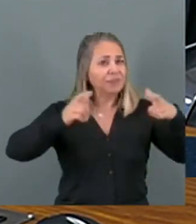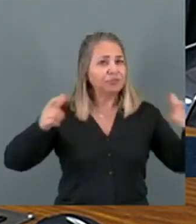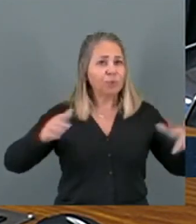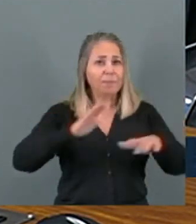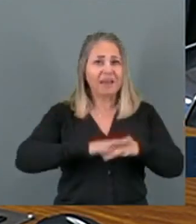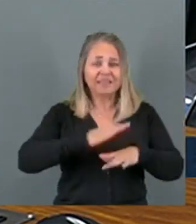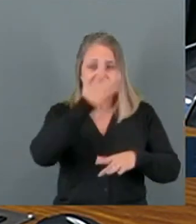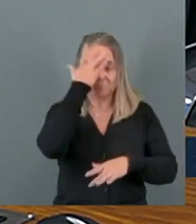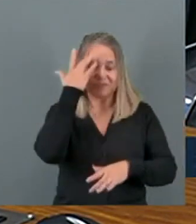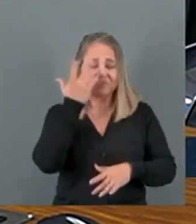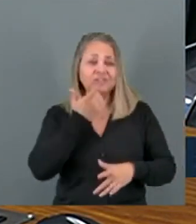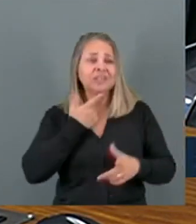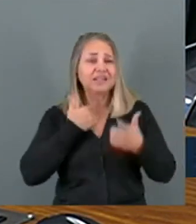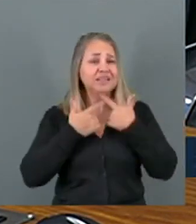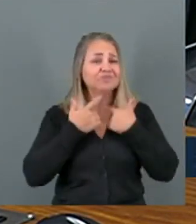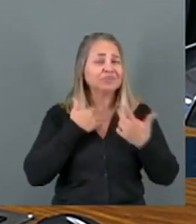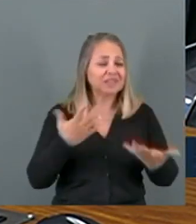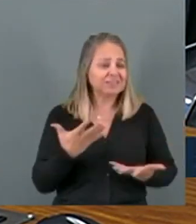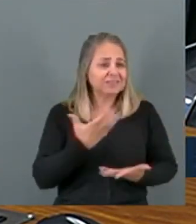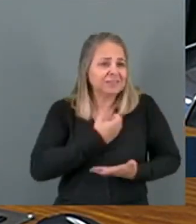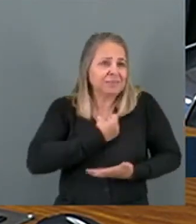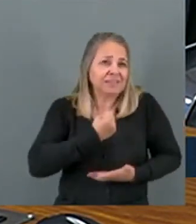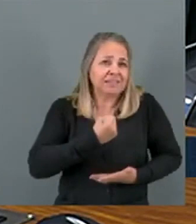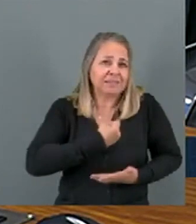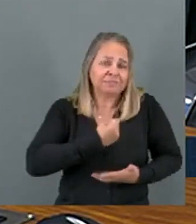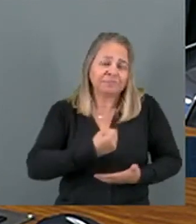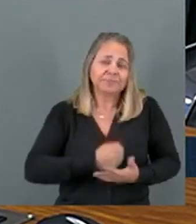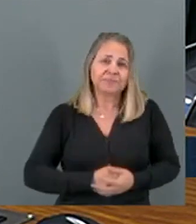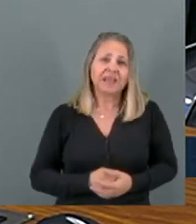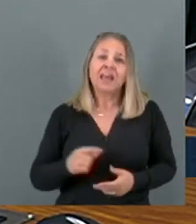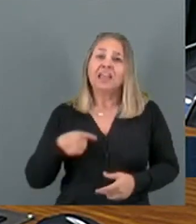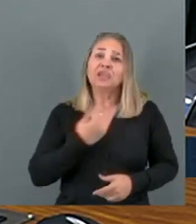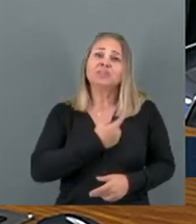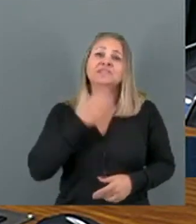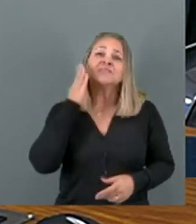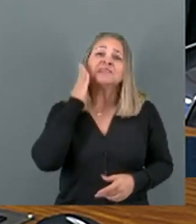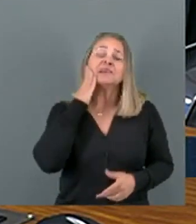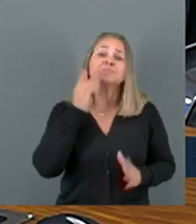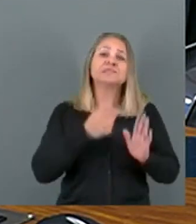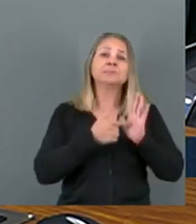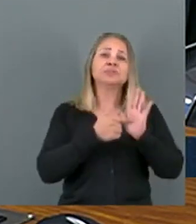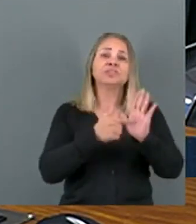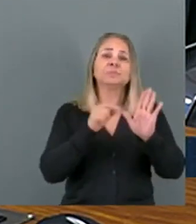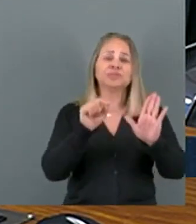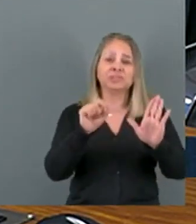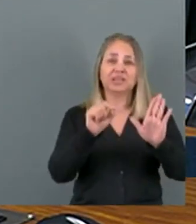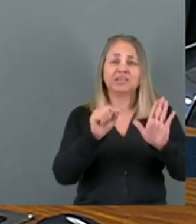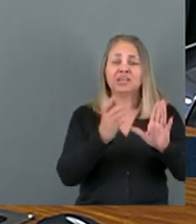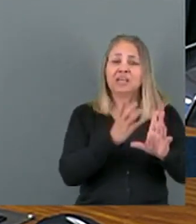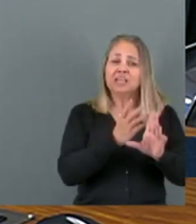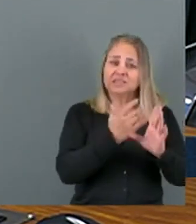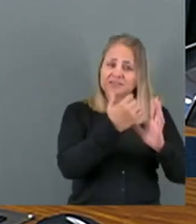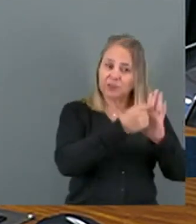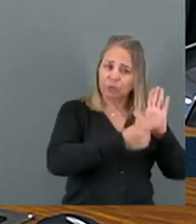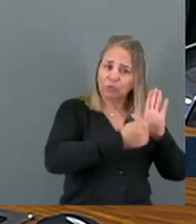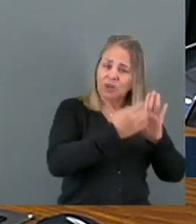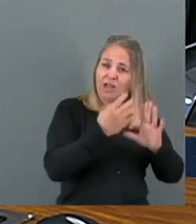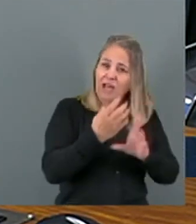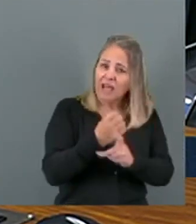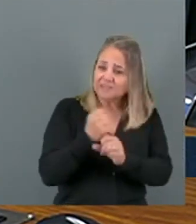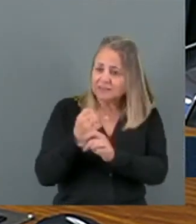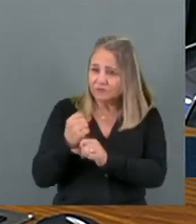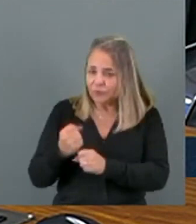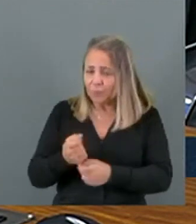suicídio. E o que é que nós encontramos? Então, aqui eu gostaria de ressaltar que esses dados são dados públicos, nós coletamos através